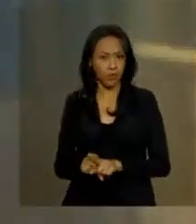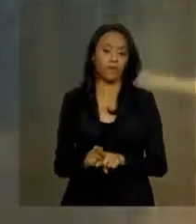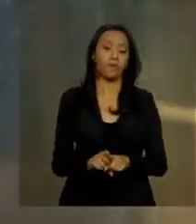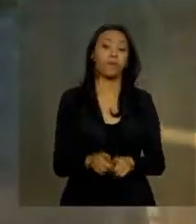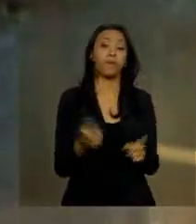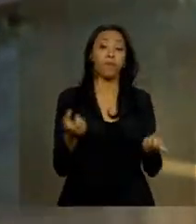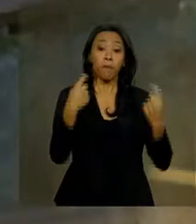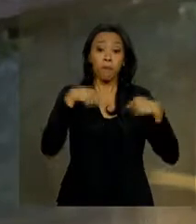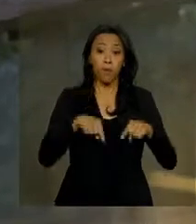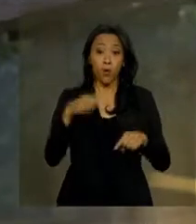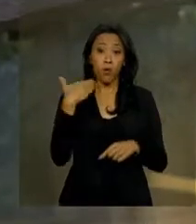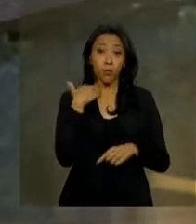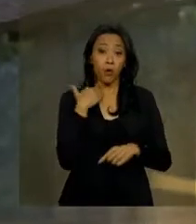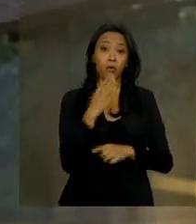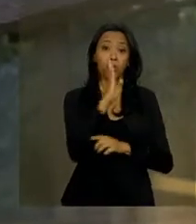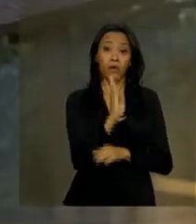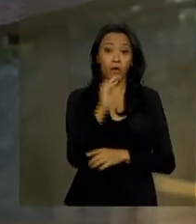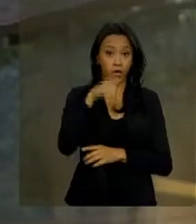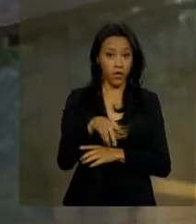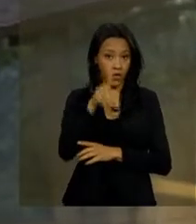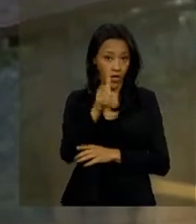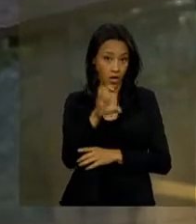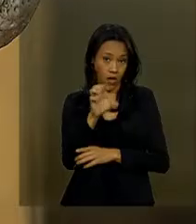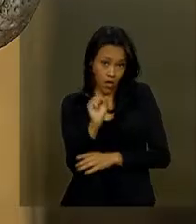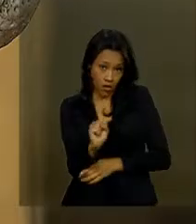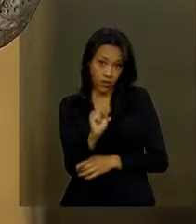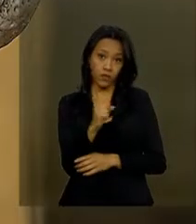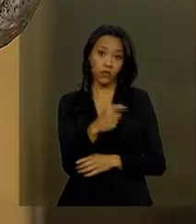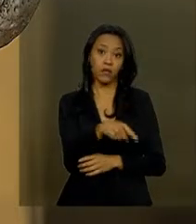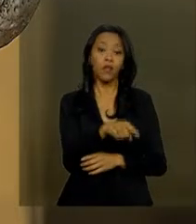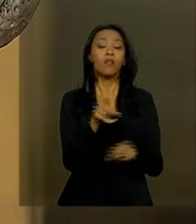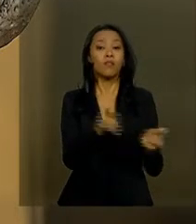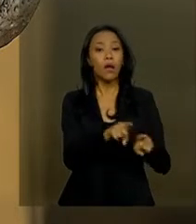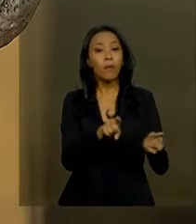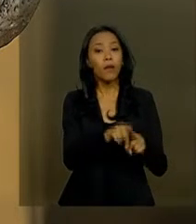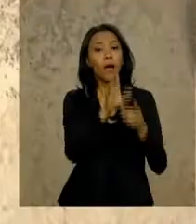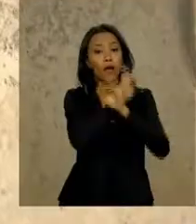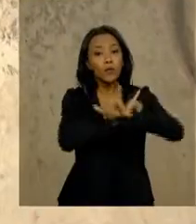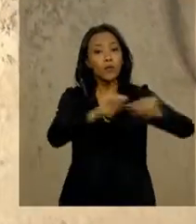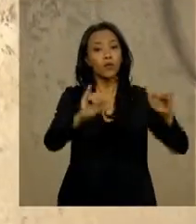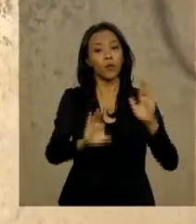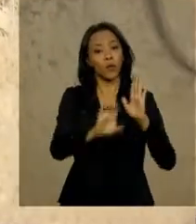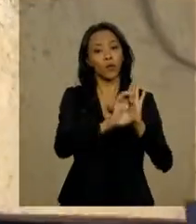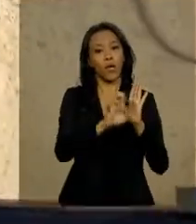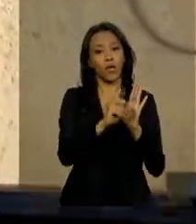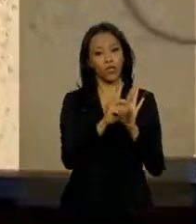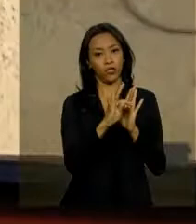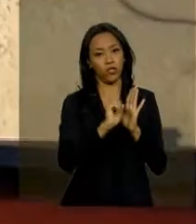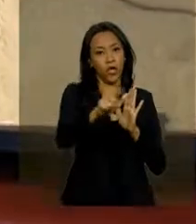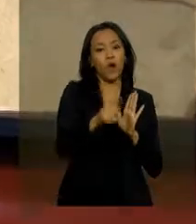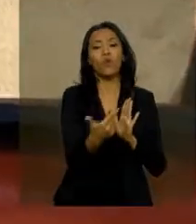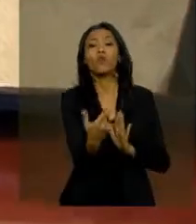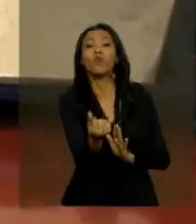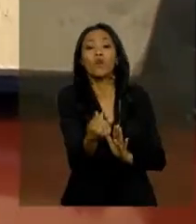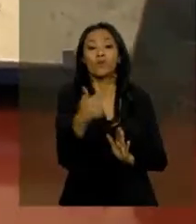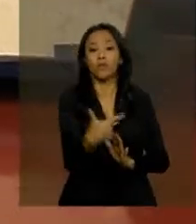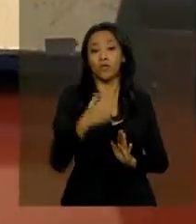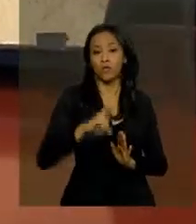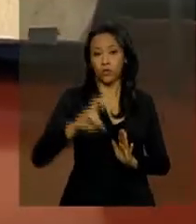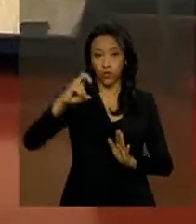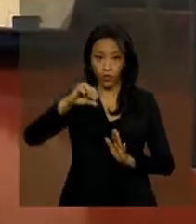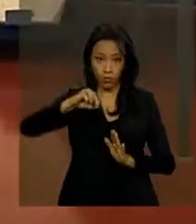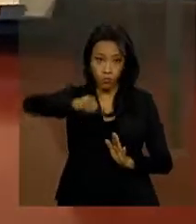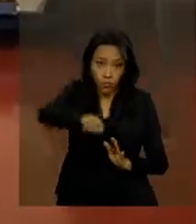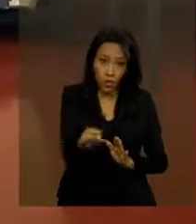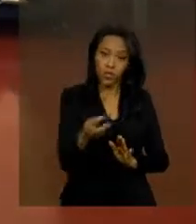nacional de desenvolvimento econômico e social bnds também anunciou um edital no valor de 25 milhões de reais para